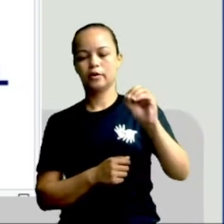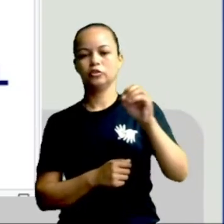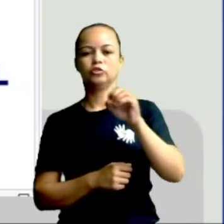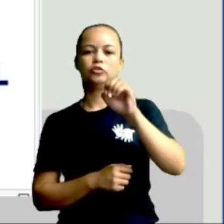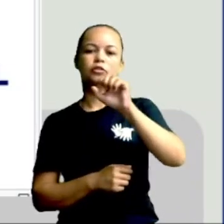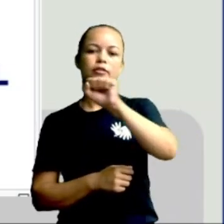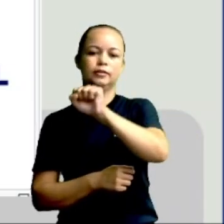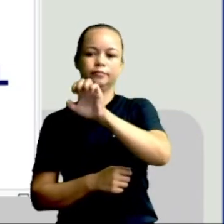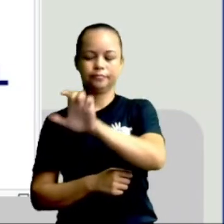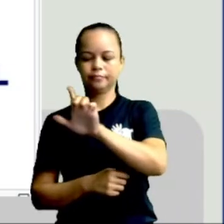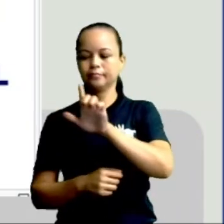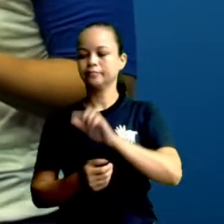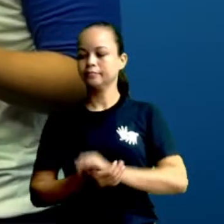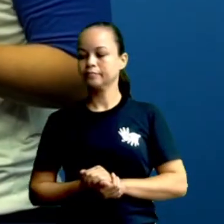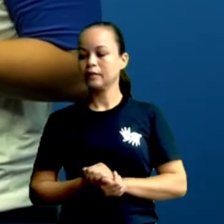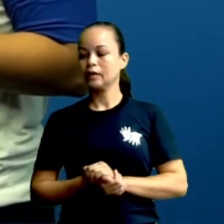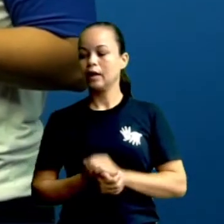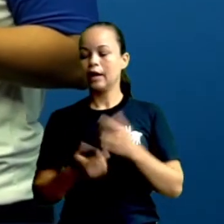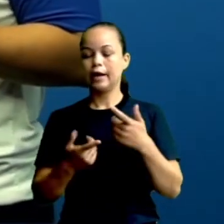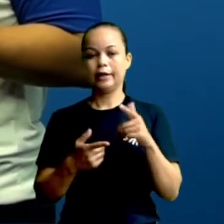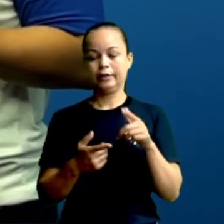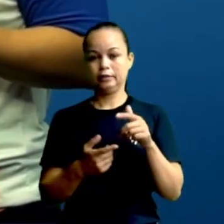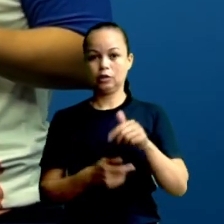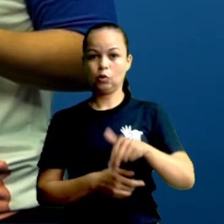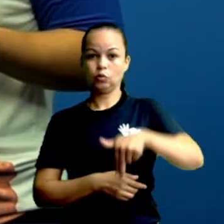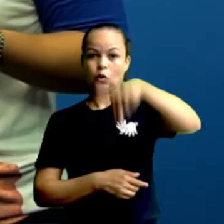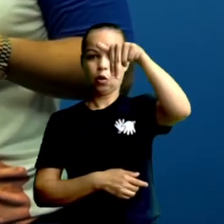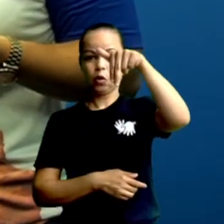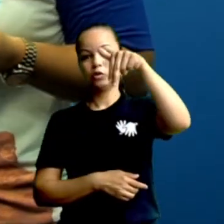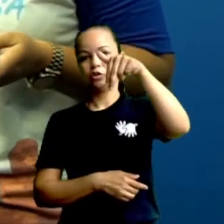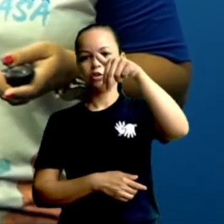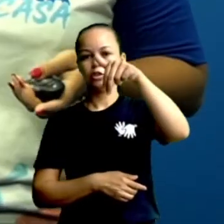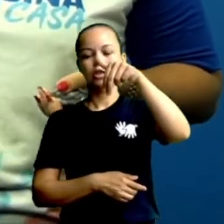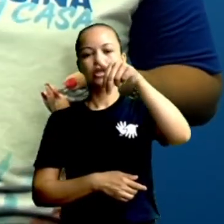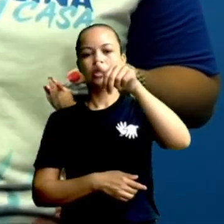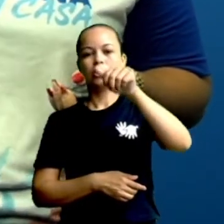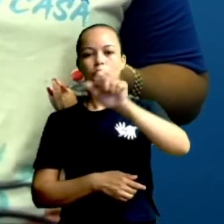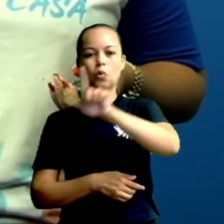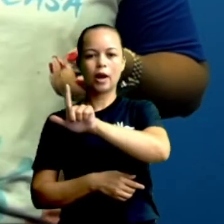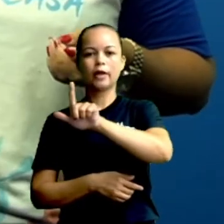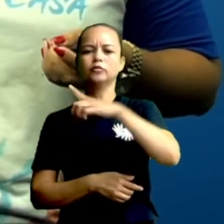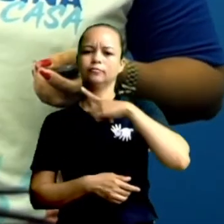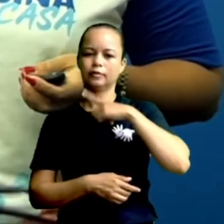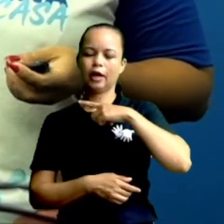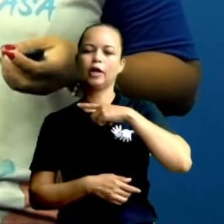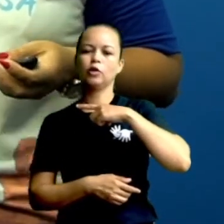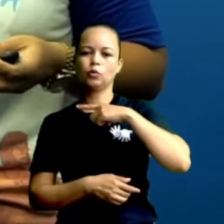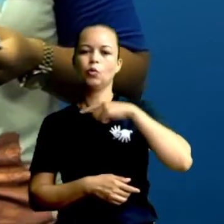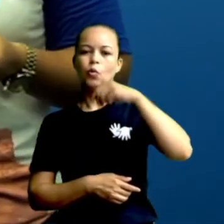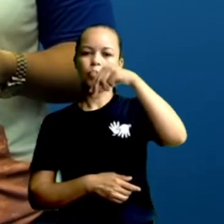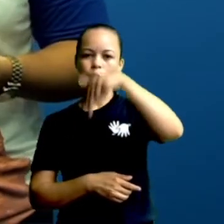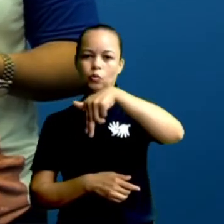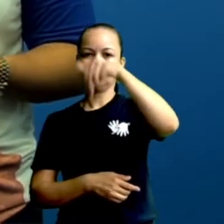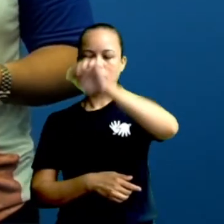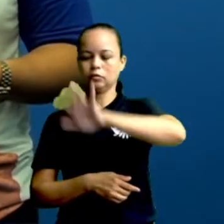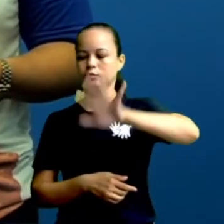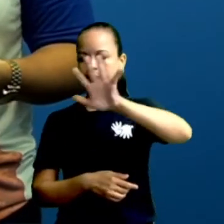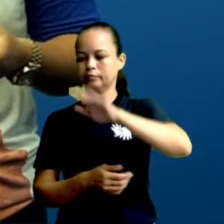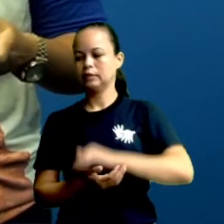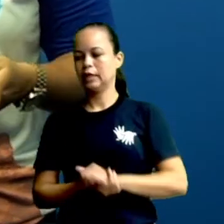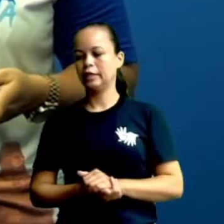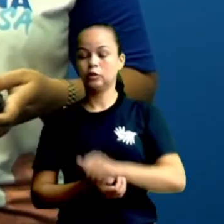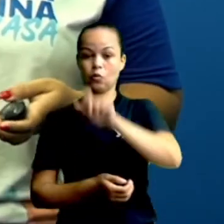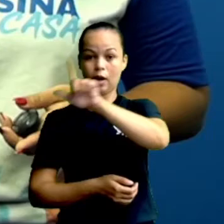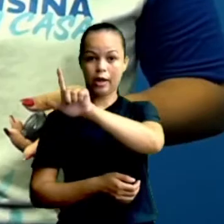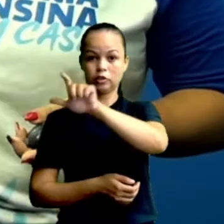exemplo, entre o Norte e o Leste, eu tenho o Nordeste. Entre o Leste e o